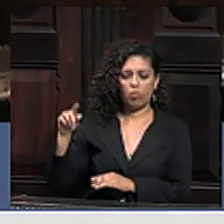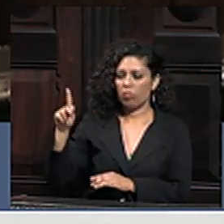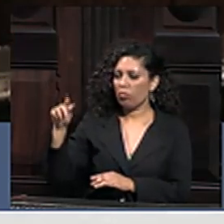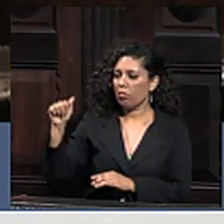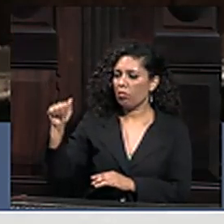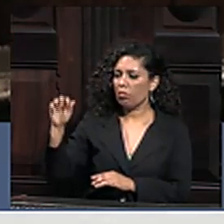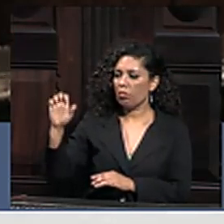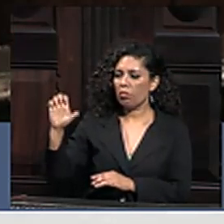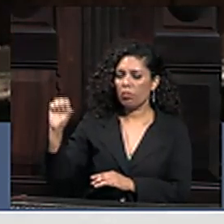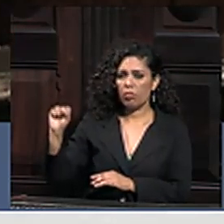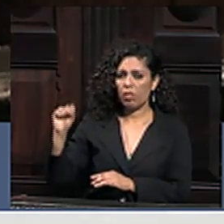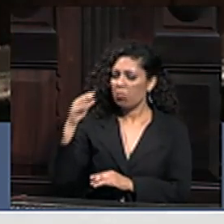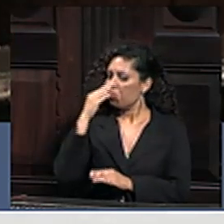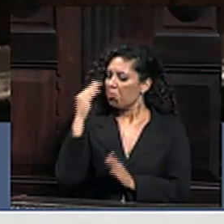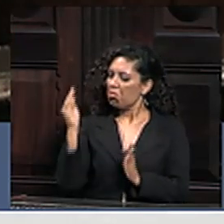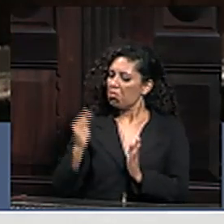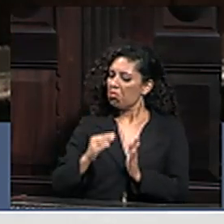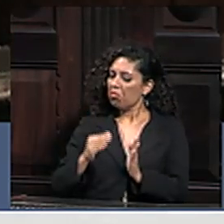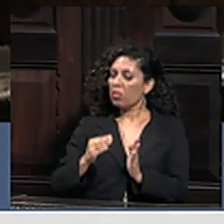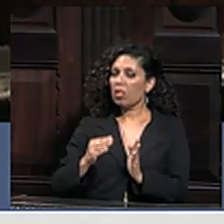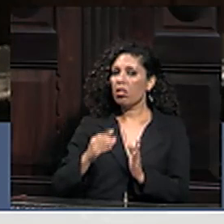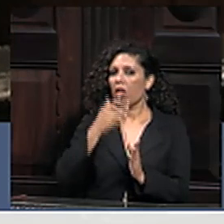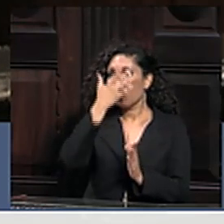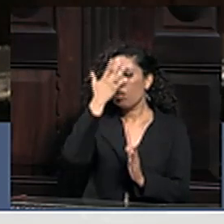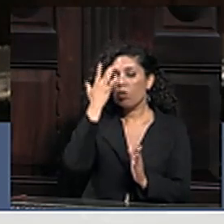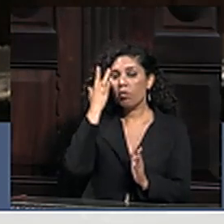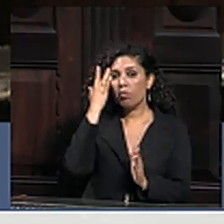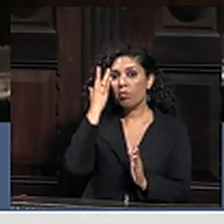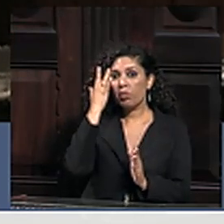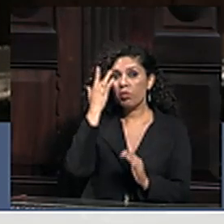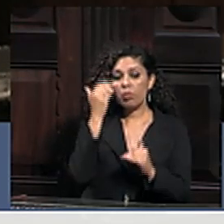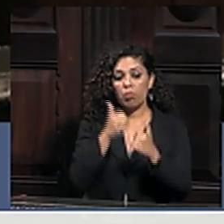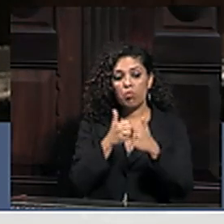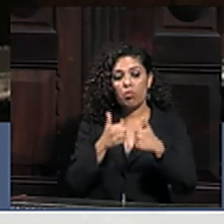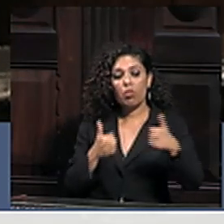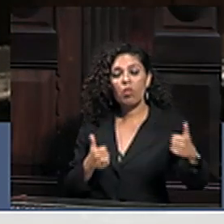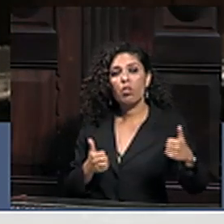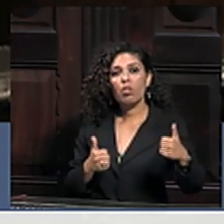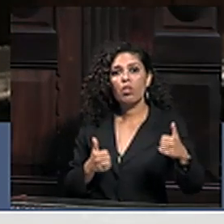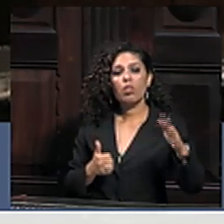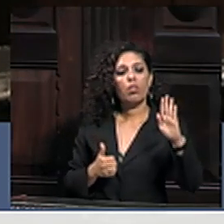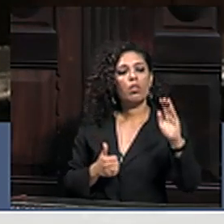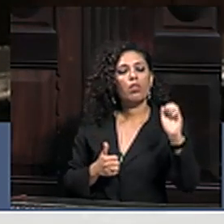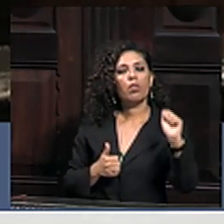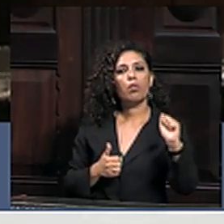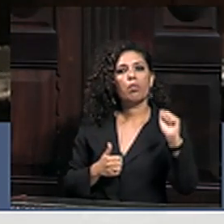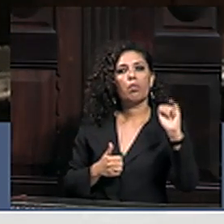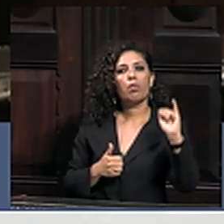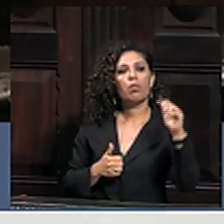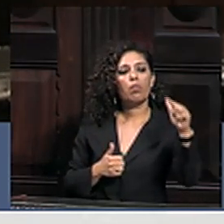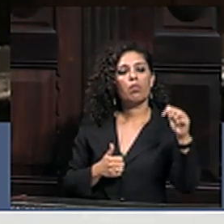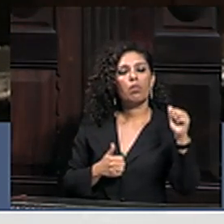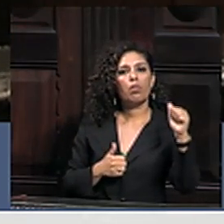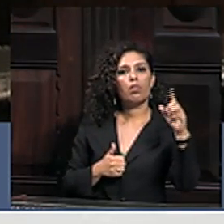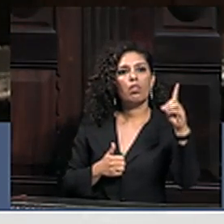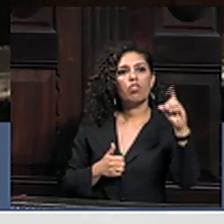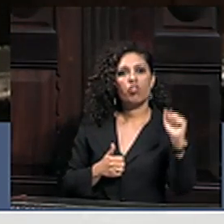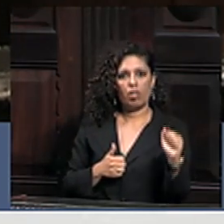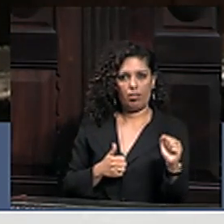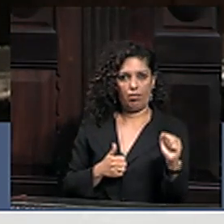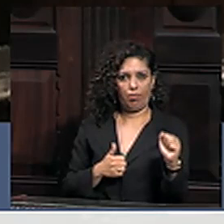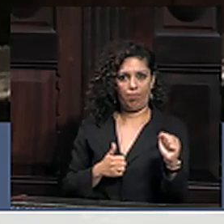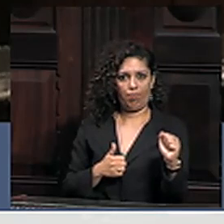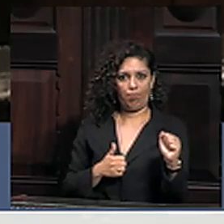a Baixada Fluminense, porque só recapeou, presidente Valdec, até o aeroporto